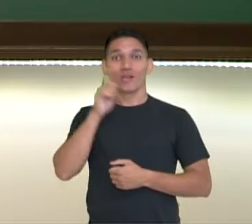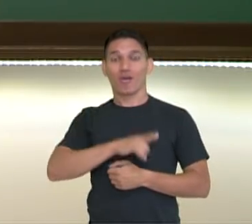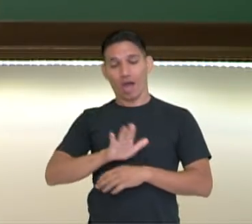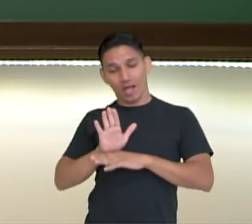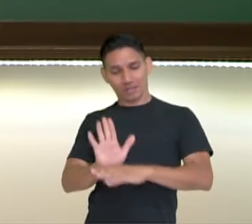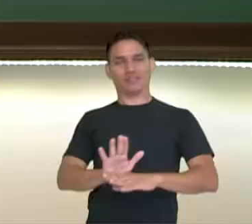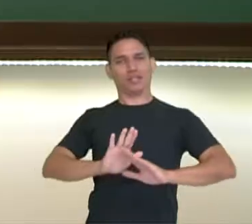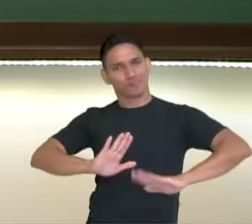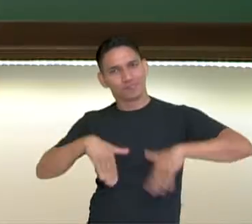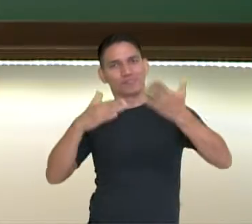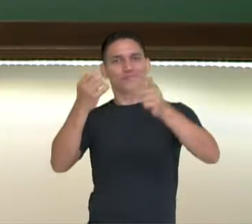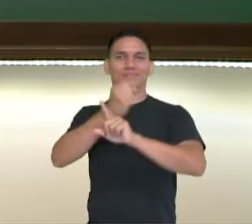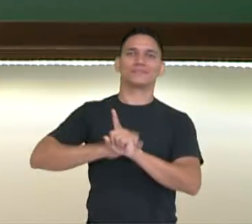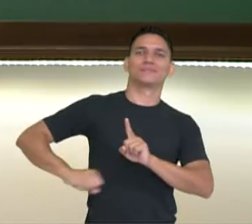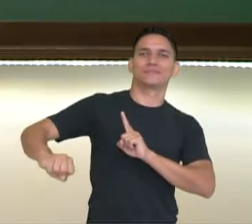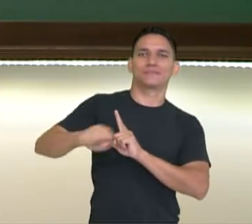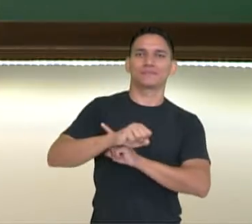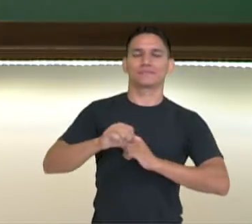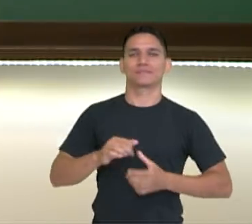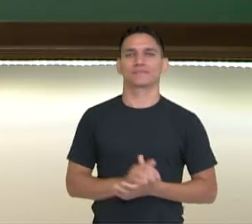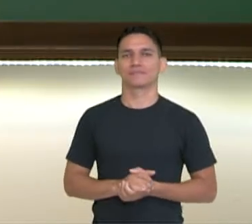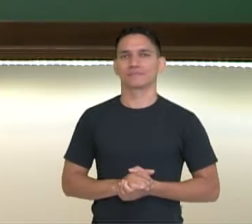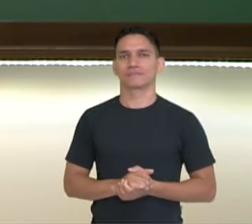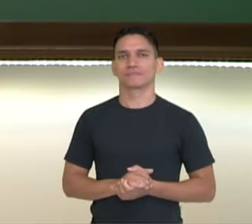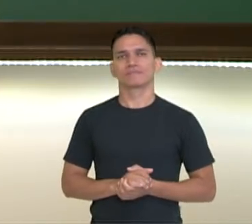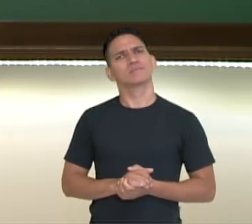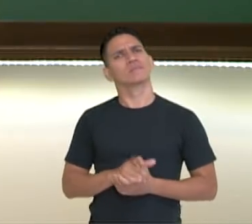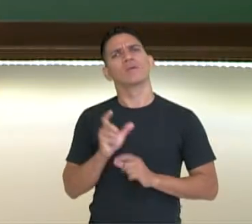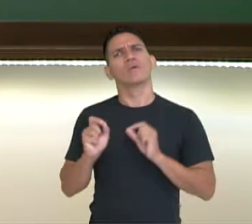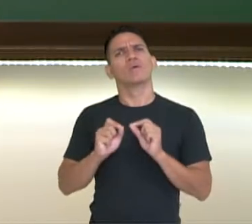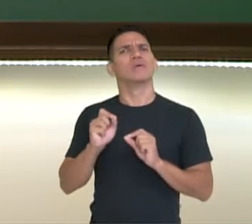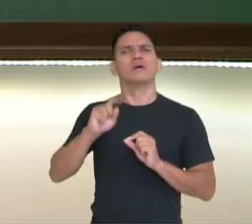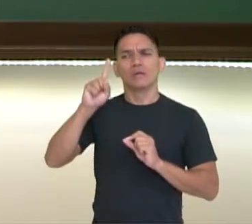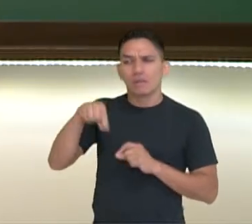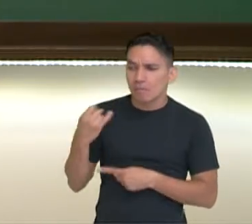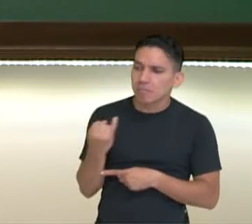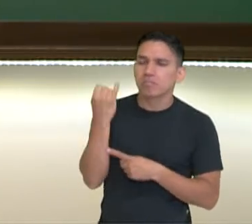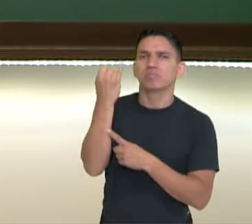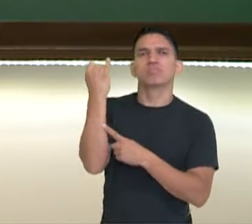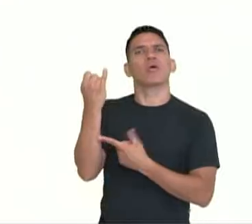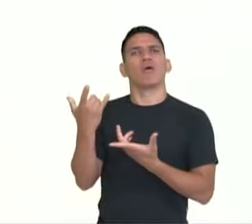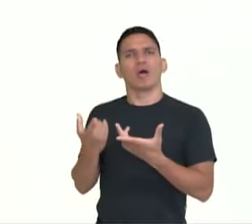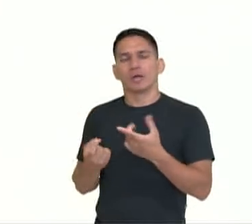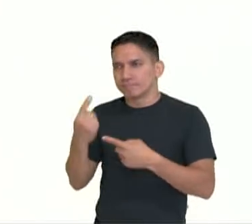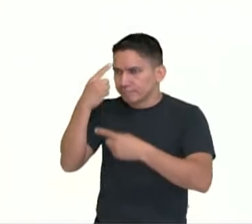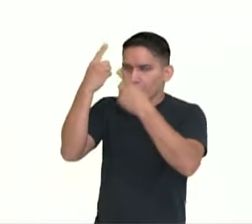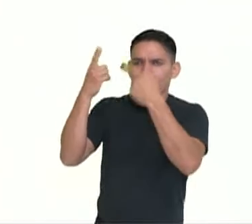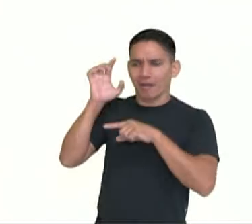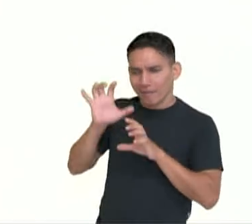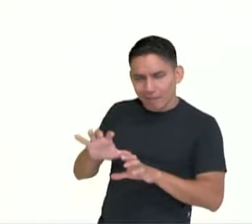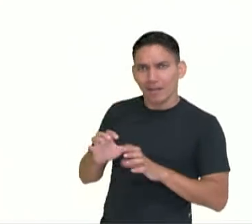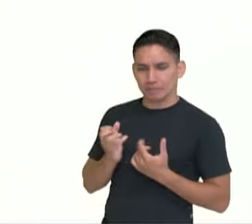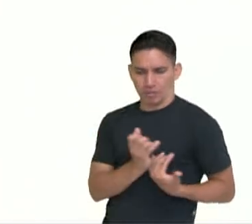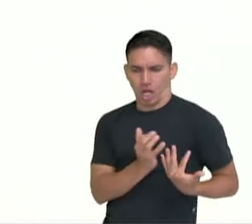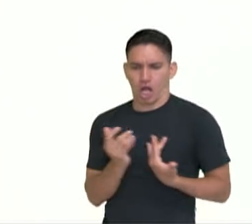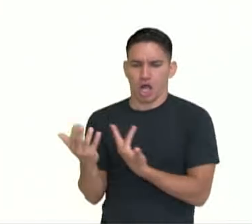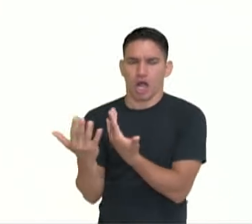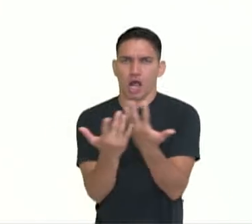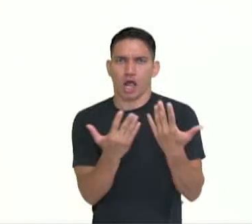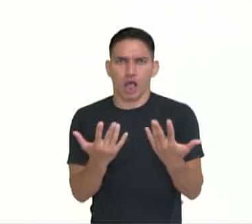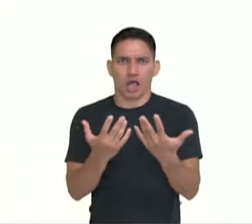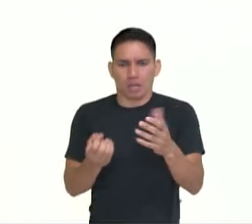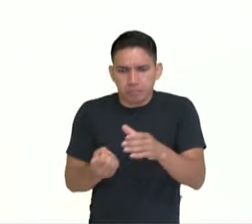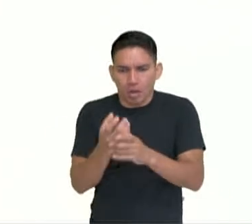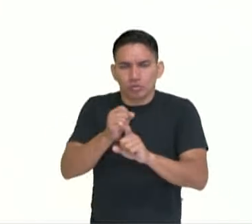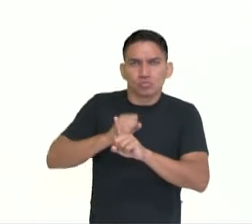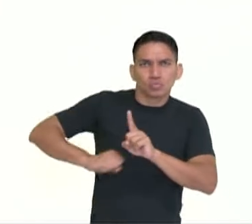permitir o desenvolvimento da civilização. Qual foi a importância da crescente fértil para a história humana? Acabei de responder. Foi nessa região que se desenvolveu